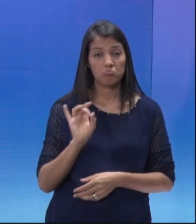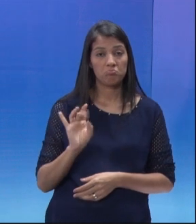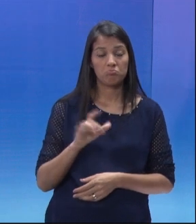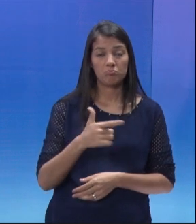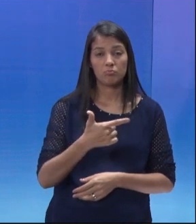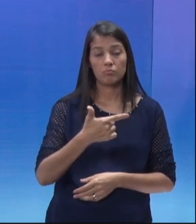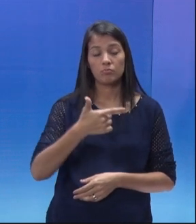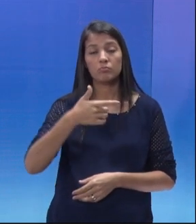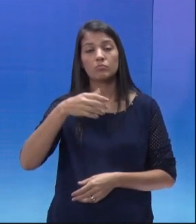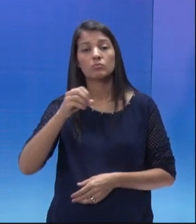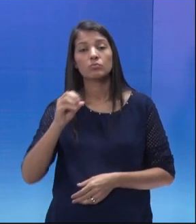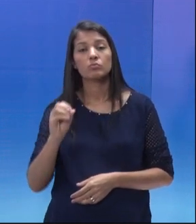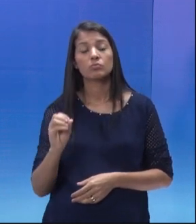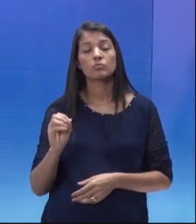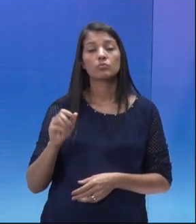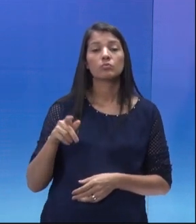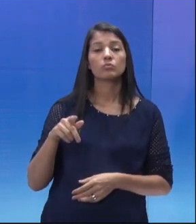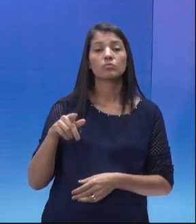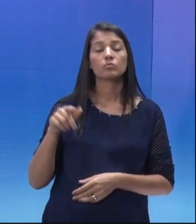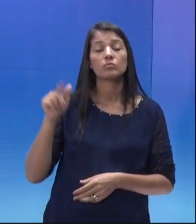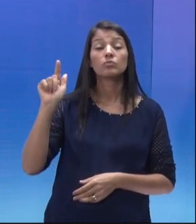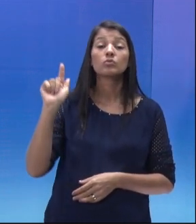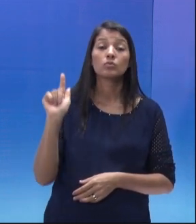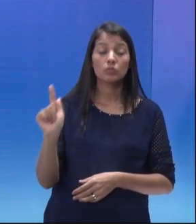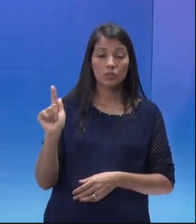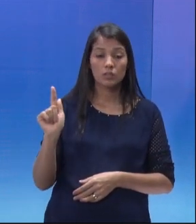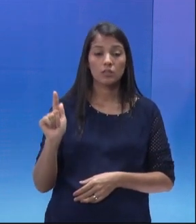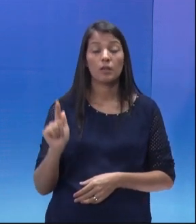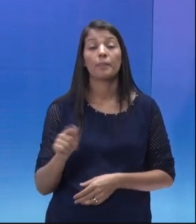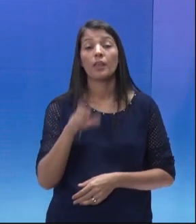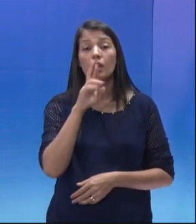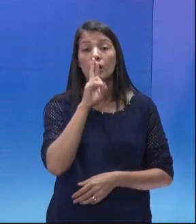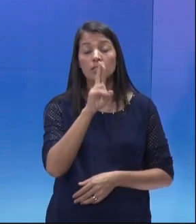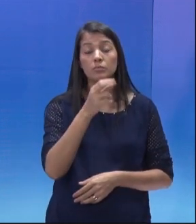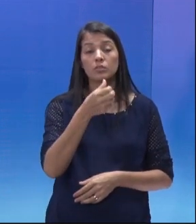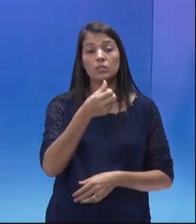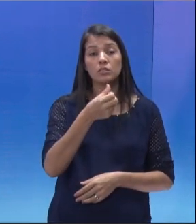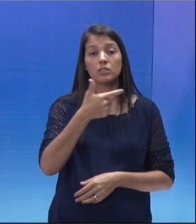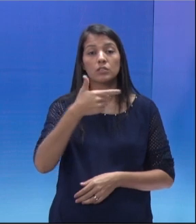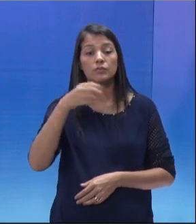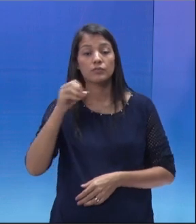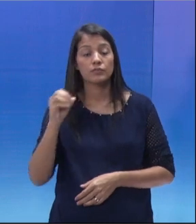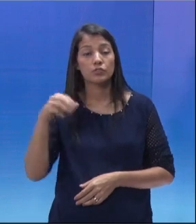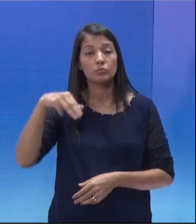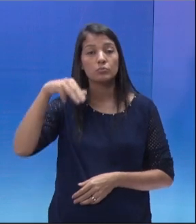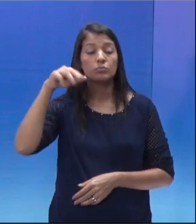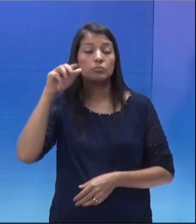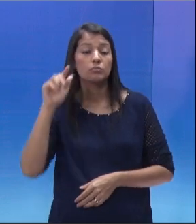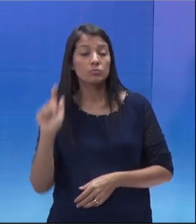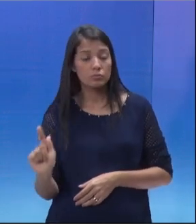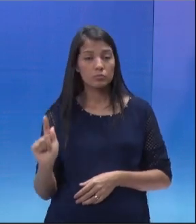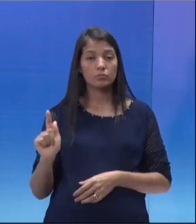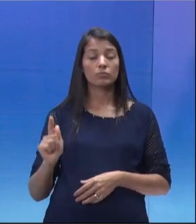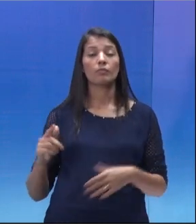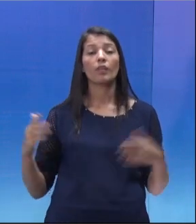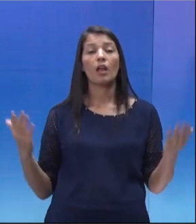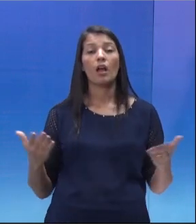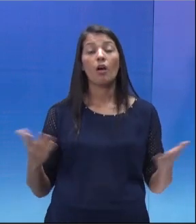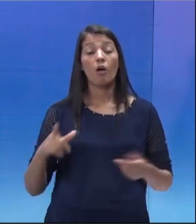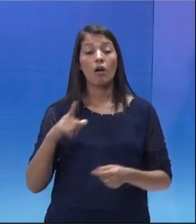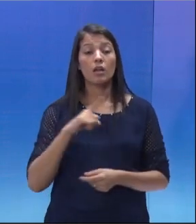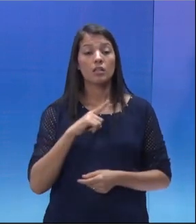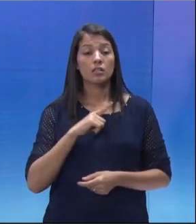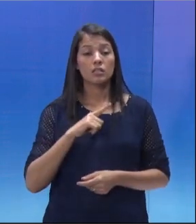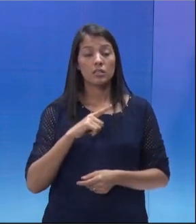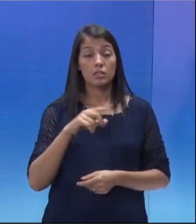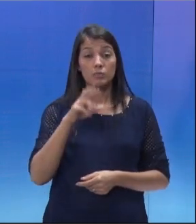dose letal de 620 miligramas. Bem, estudantes, agora que nós temos todas as doses